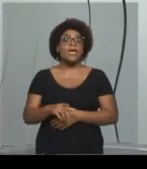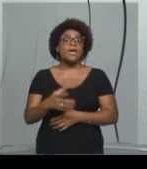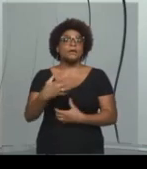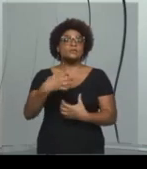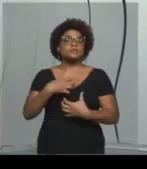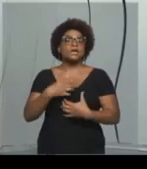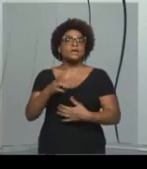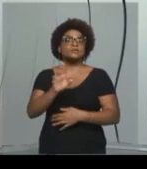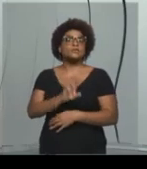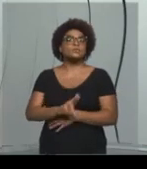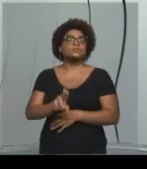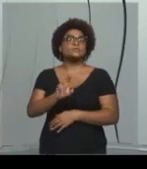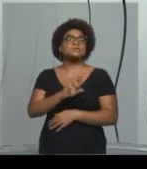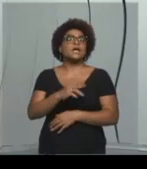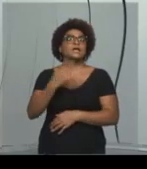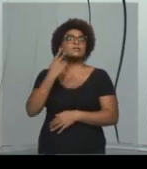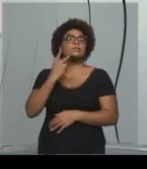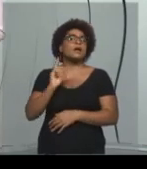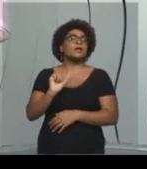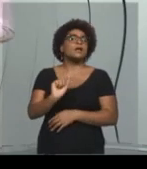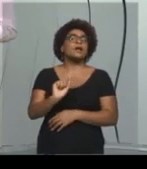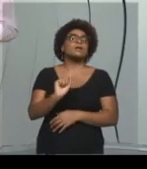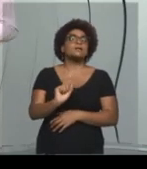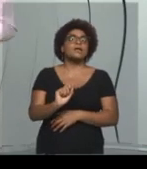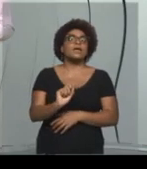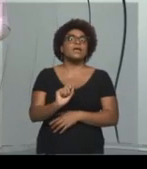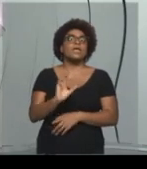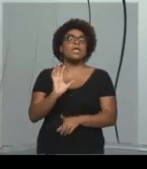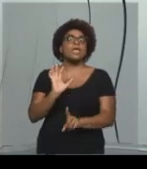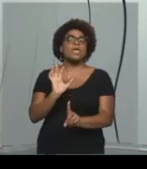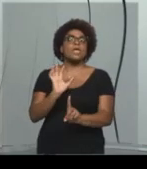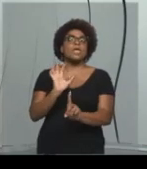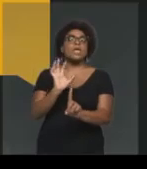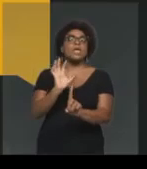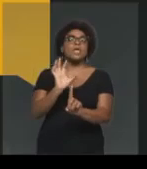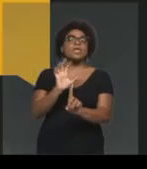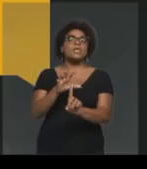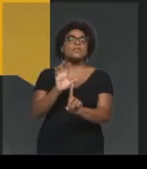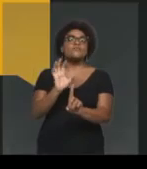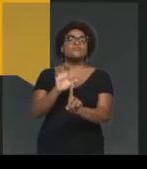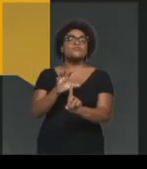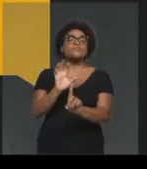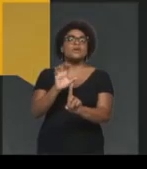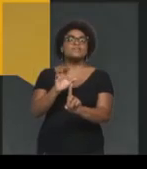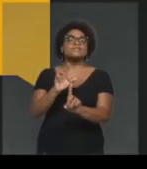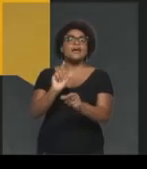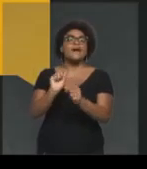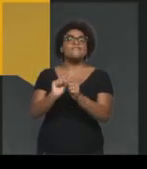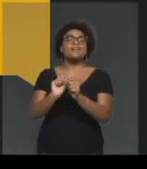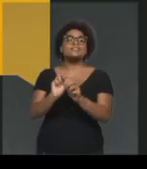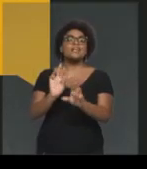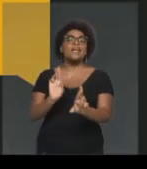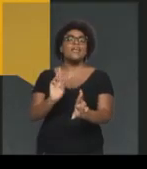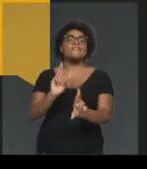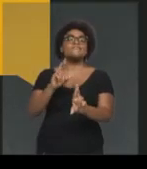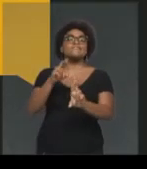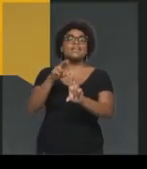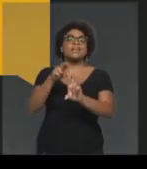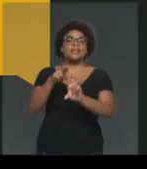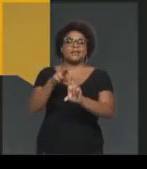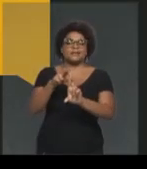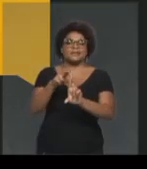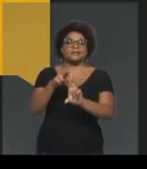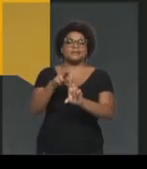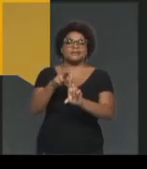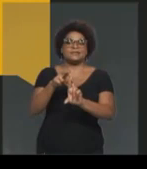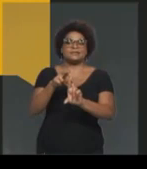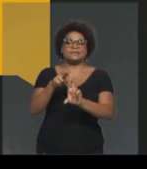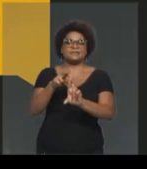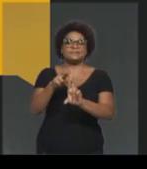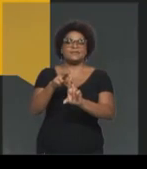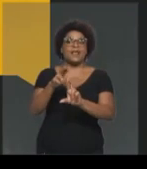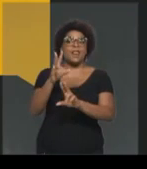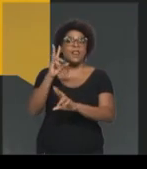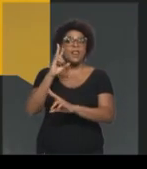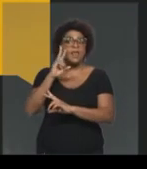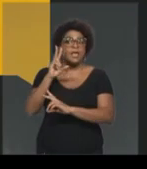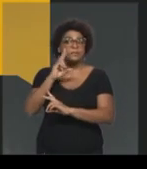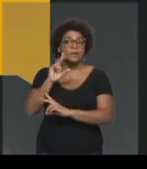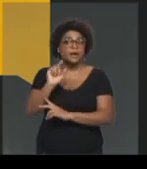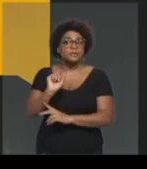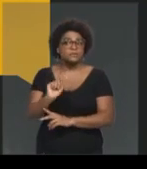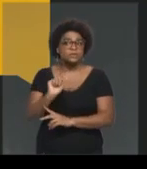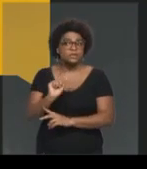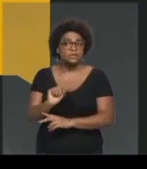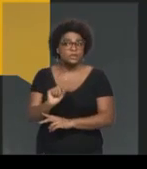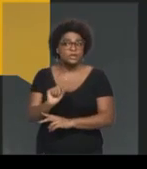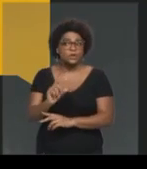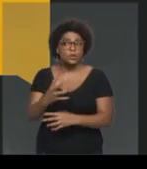das consciências pelos meios de comunicação. Lembrando, os meios de comunicação não são neutros, eles são